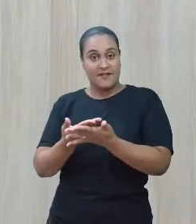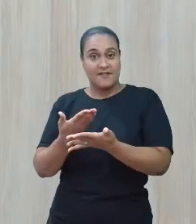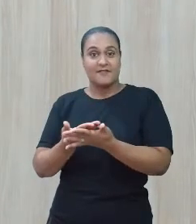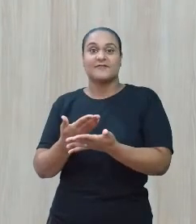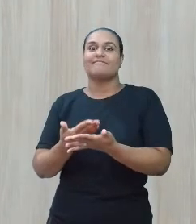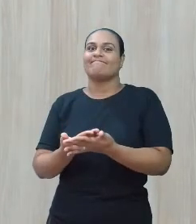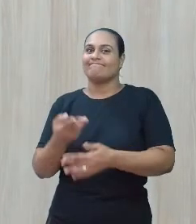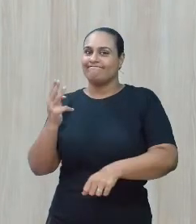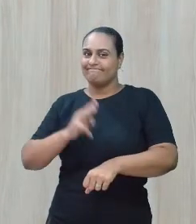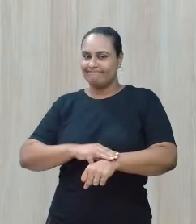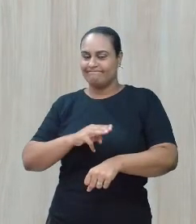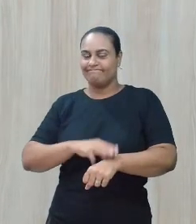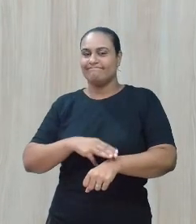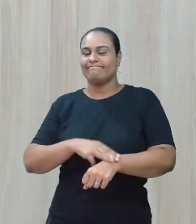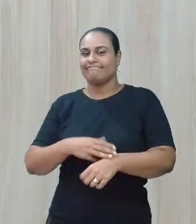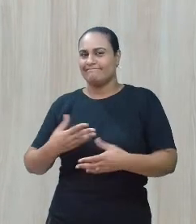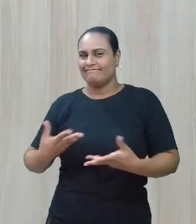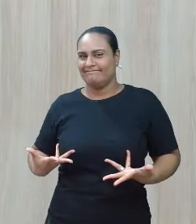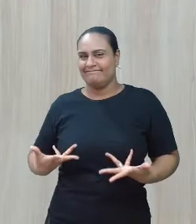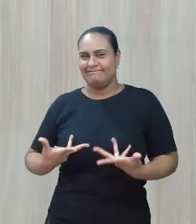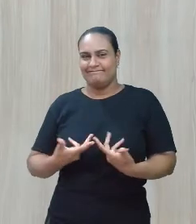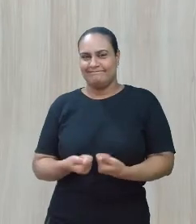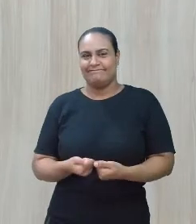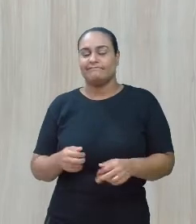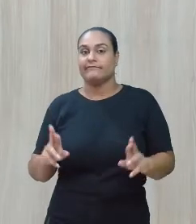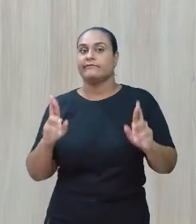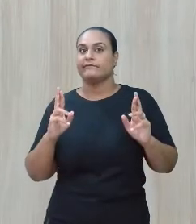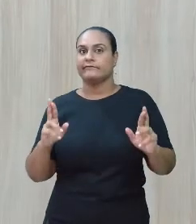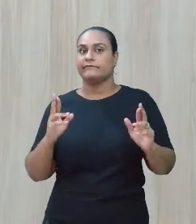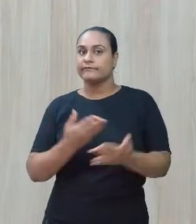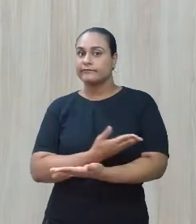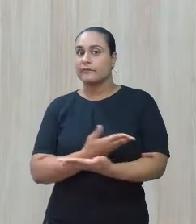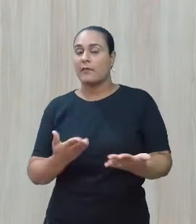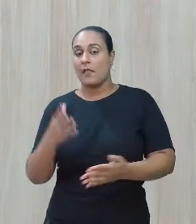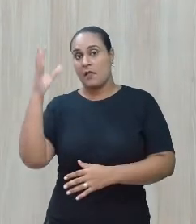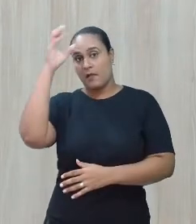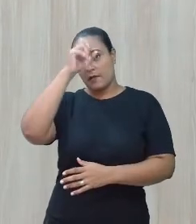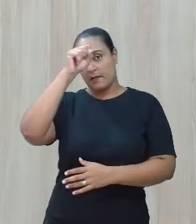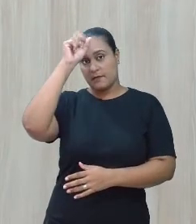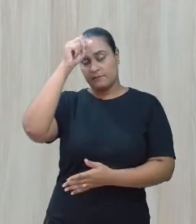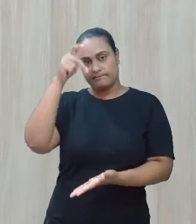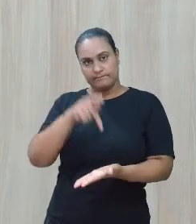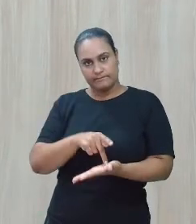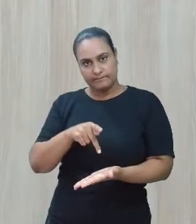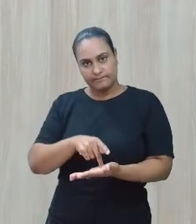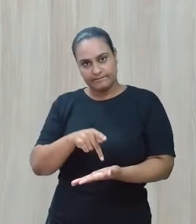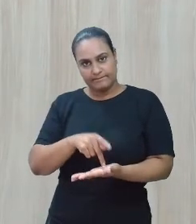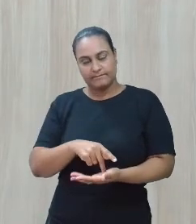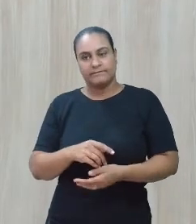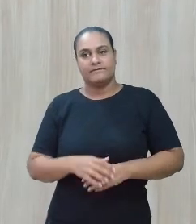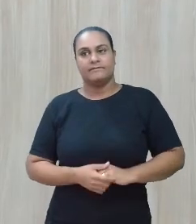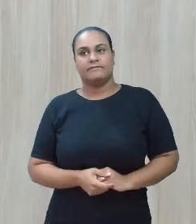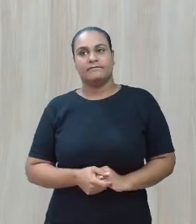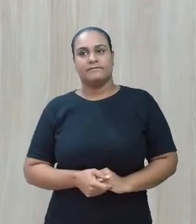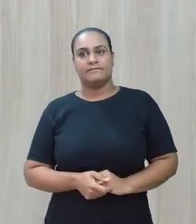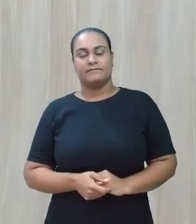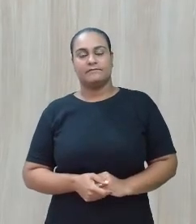esse momento é maravilhoso. Então, espero que vocês estejam aprendendo com o conteúdo.